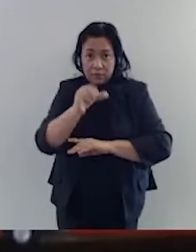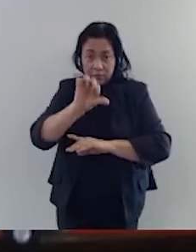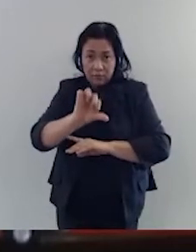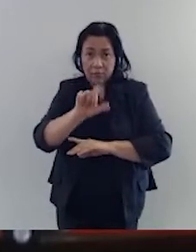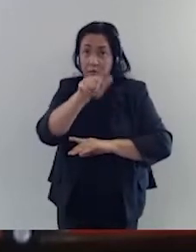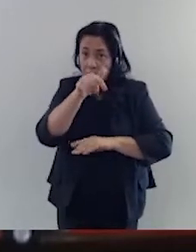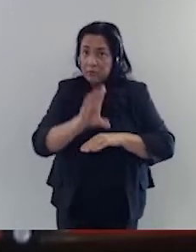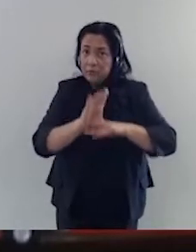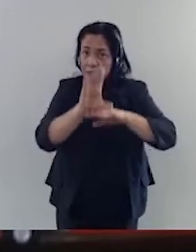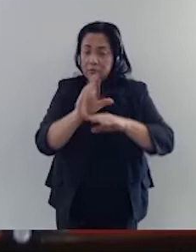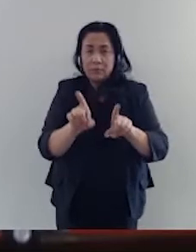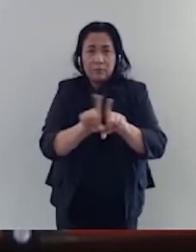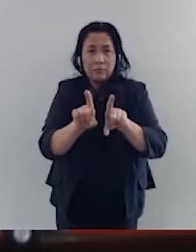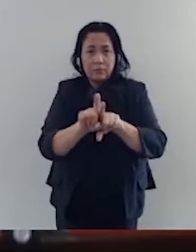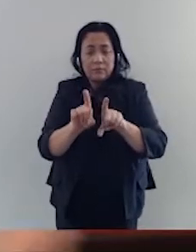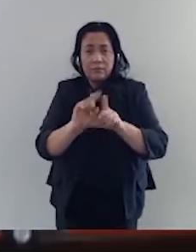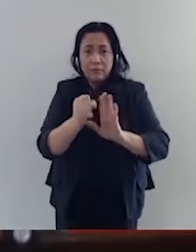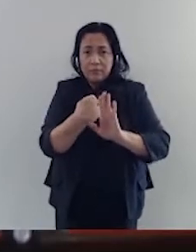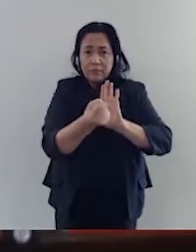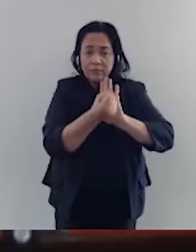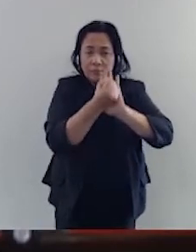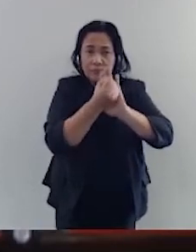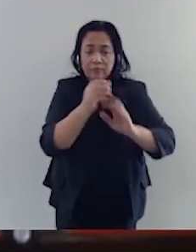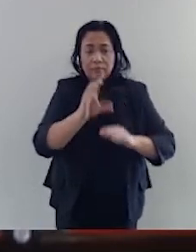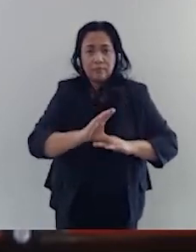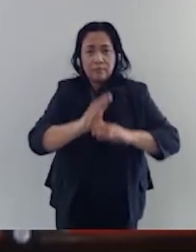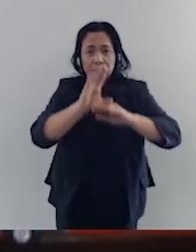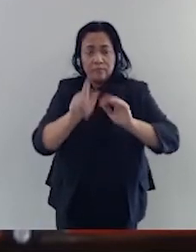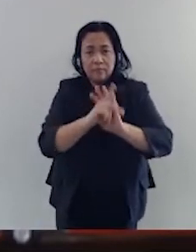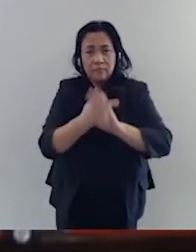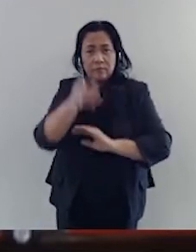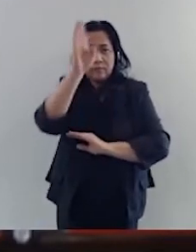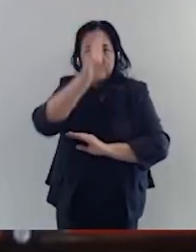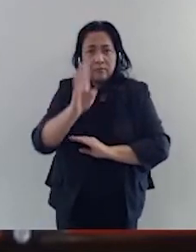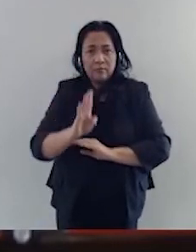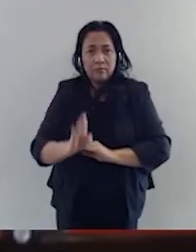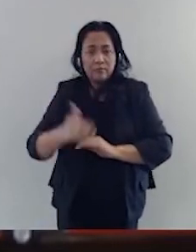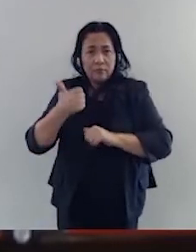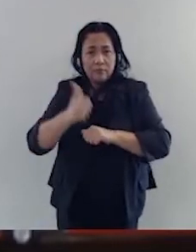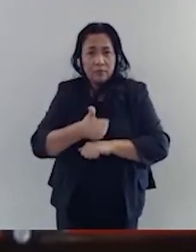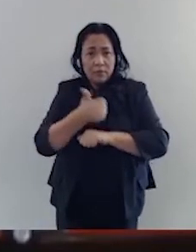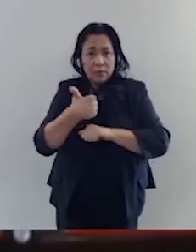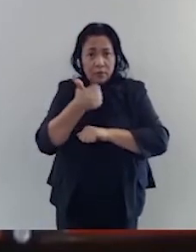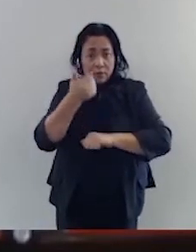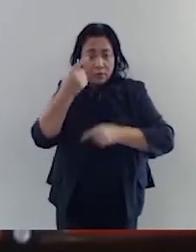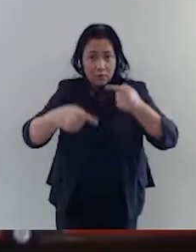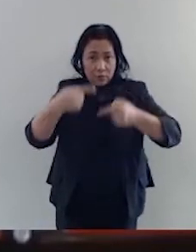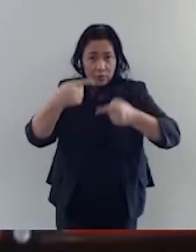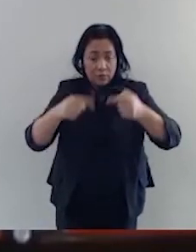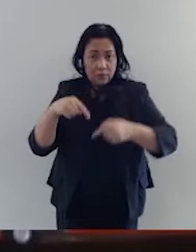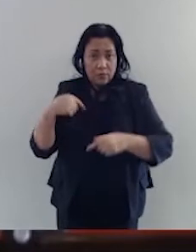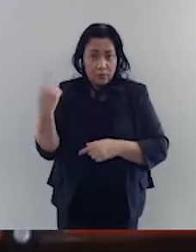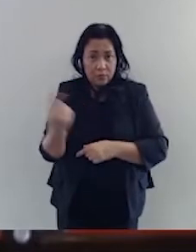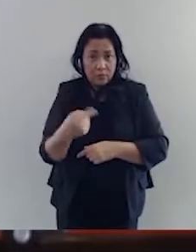Constituição. A marca das constituições brasileiras, inclusive das melhores constituições que nós tivemos, foi a da